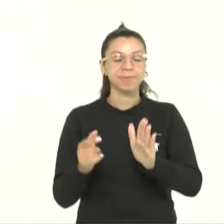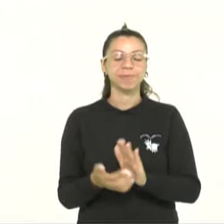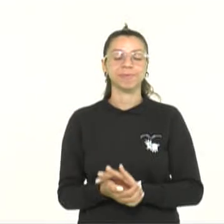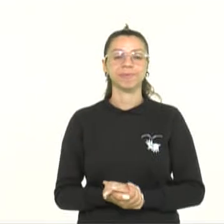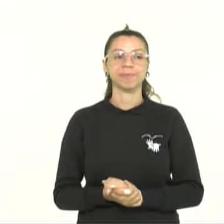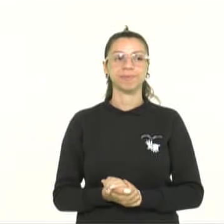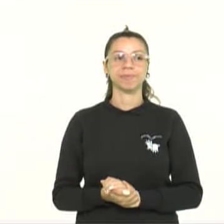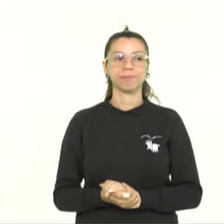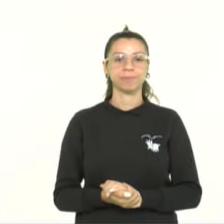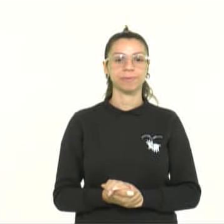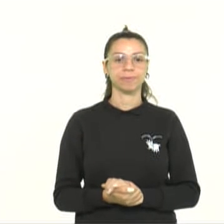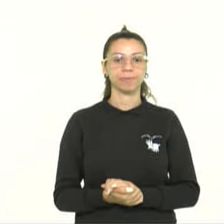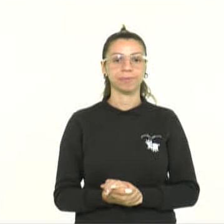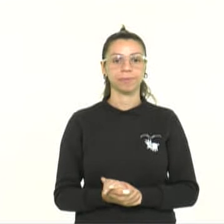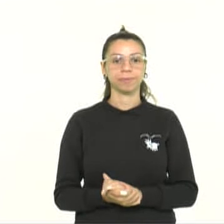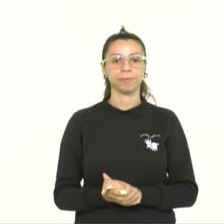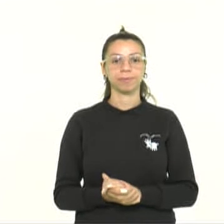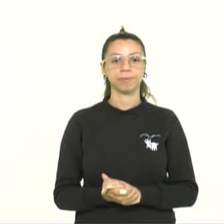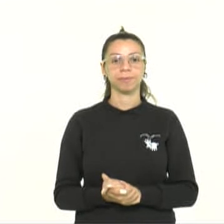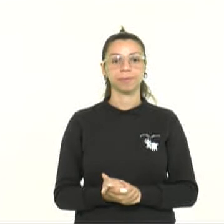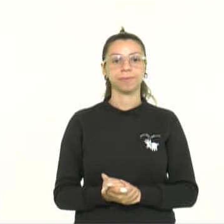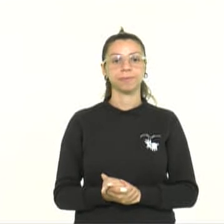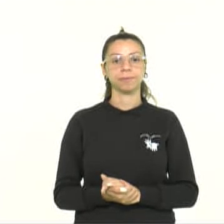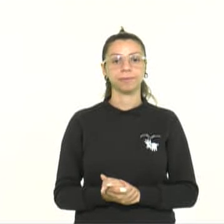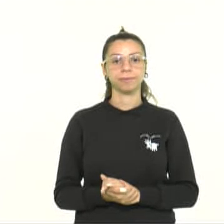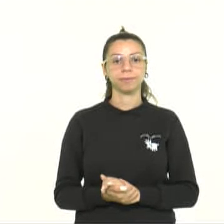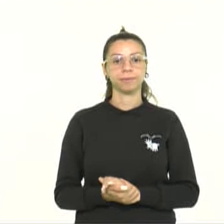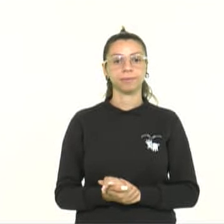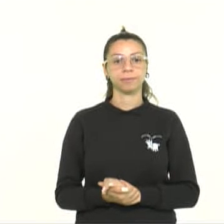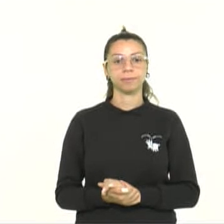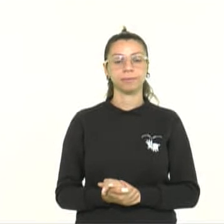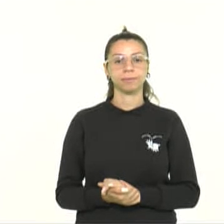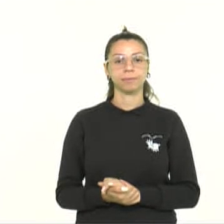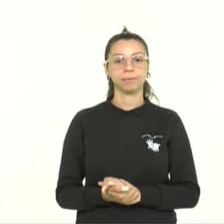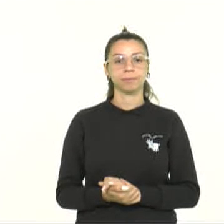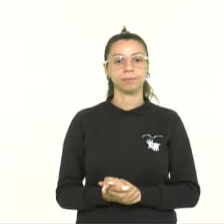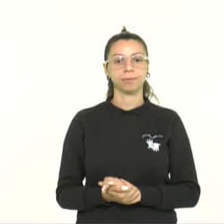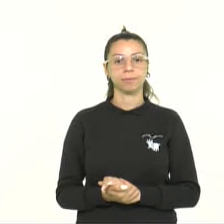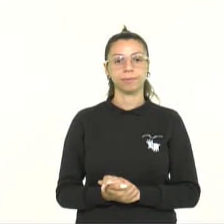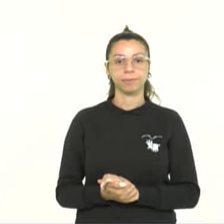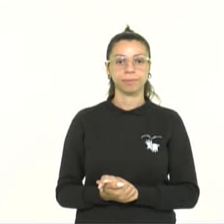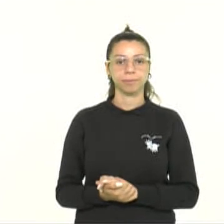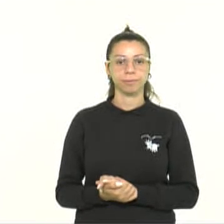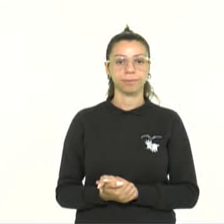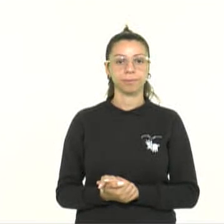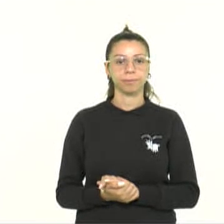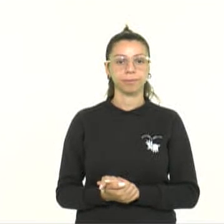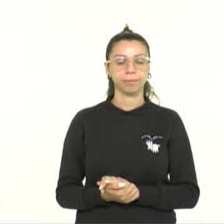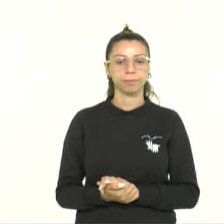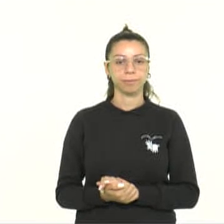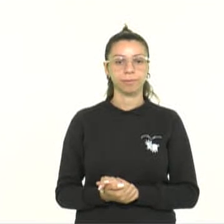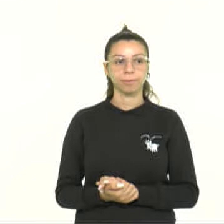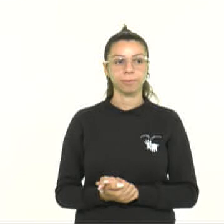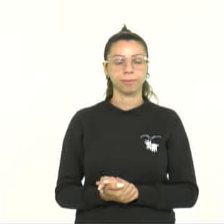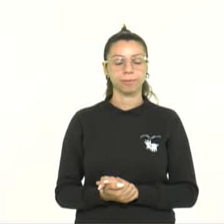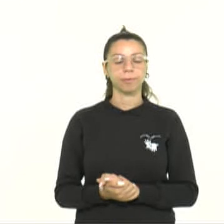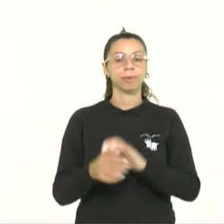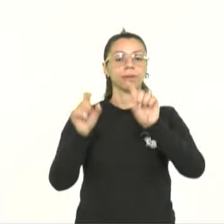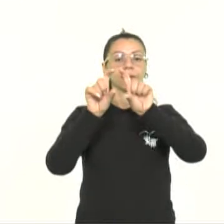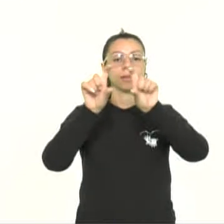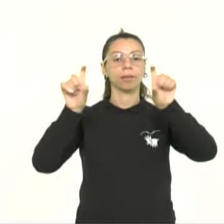Vinheta, a palavra destacada pertence a que classe gramatical? Vamos ler ali a